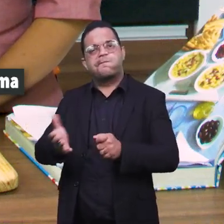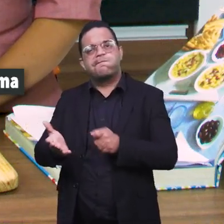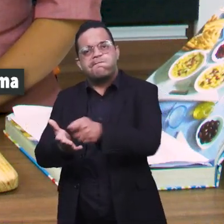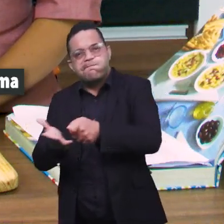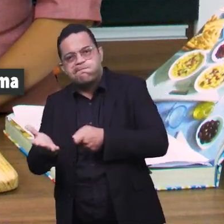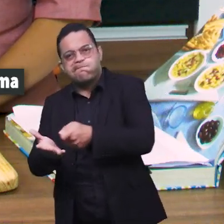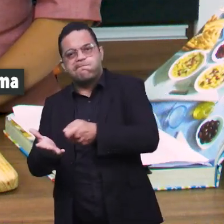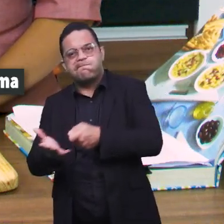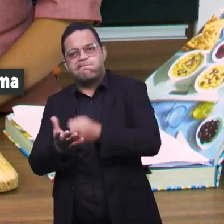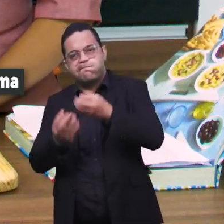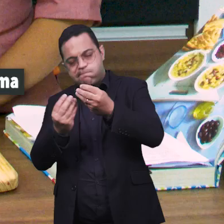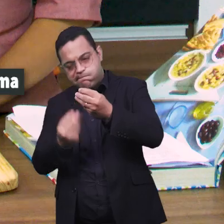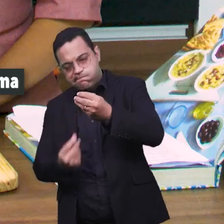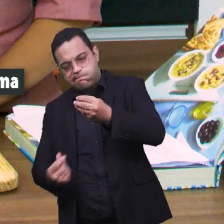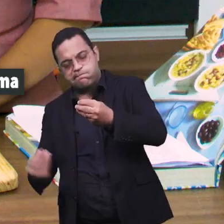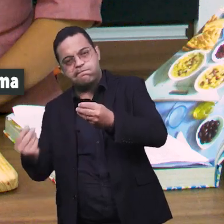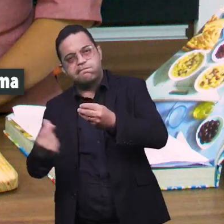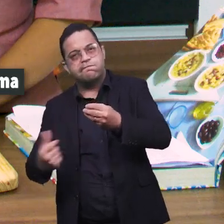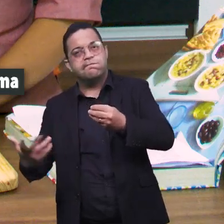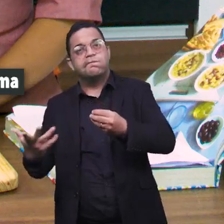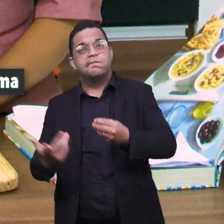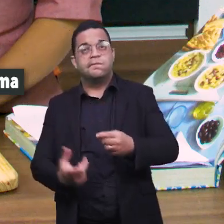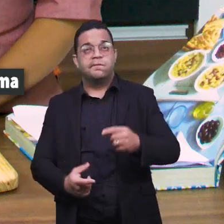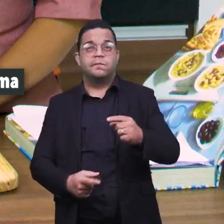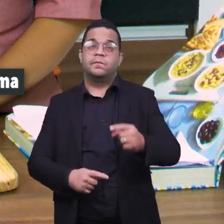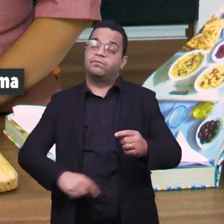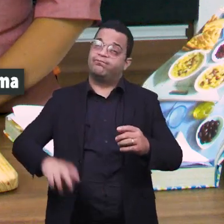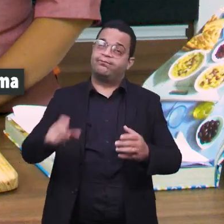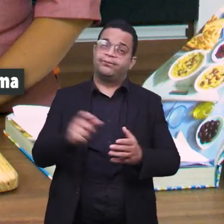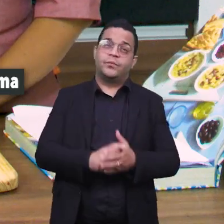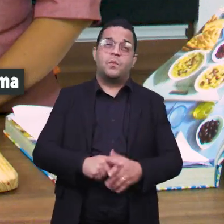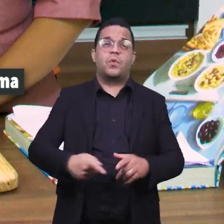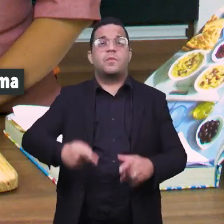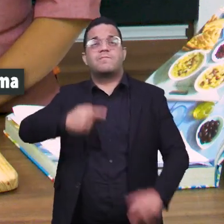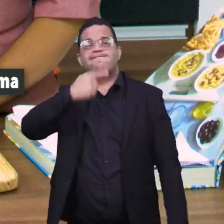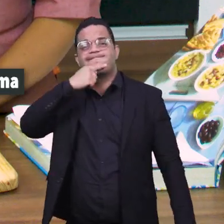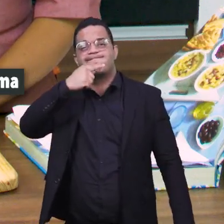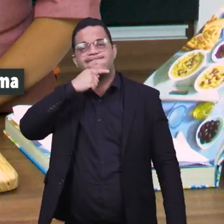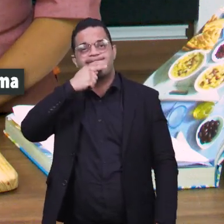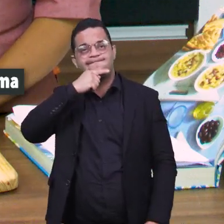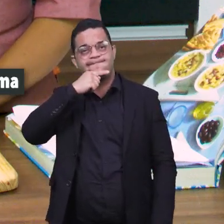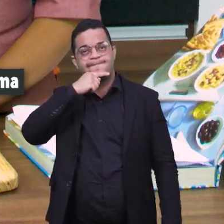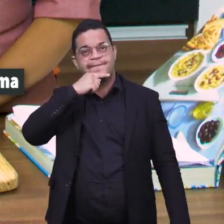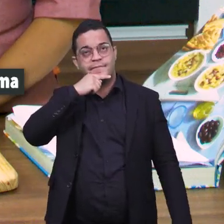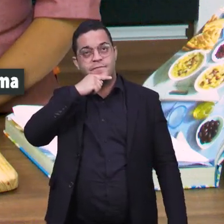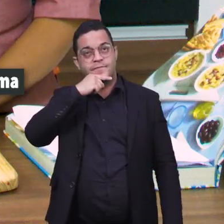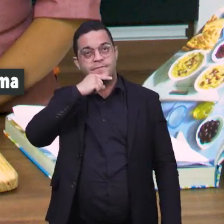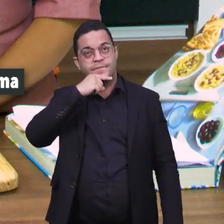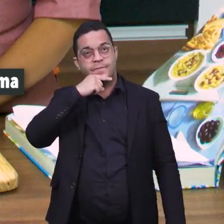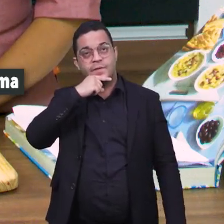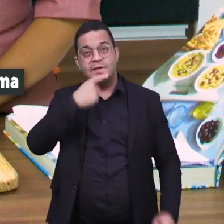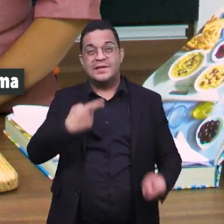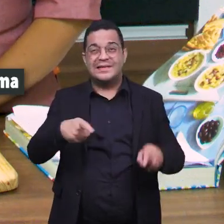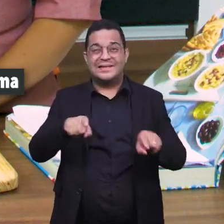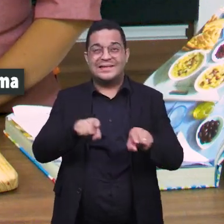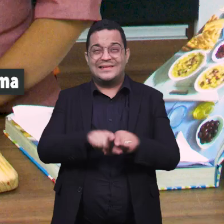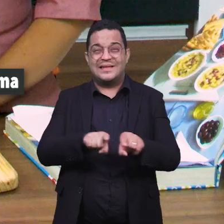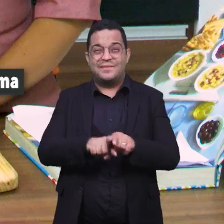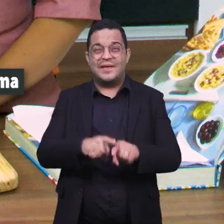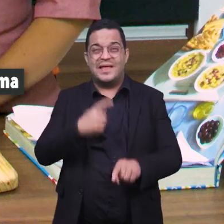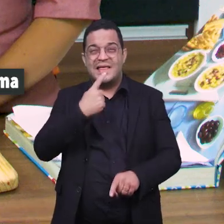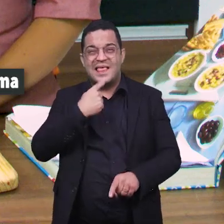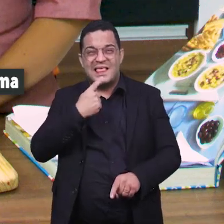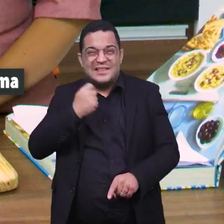tem várias funções. Aqui eu consigo ralar queijo, consigo tirar aquela raspinha do limão